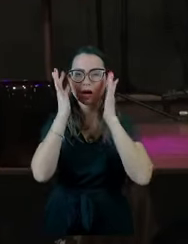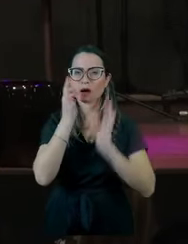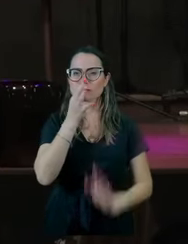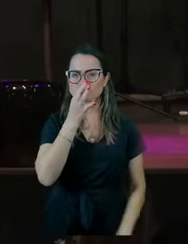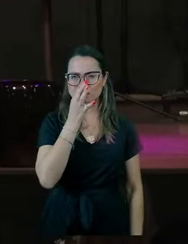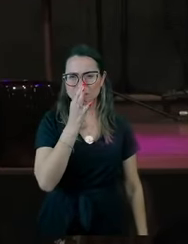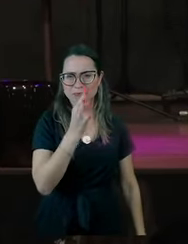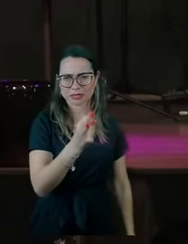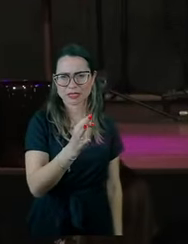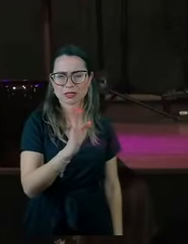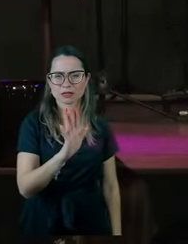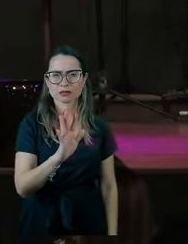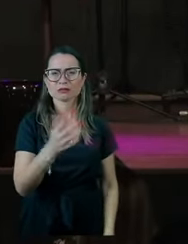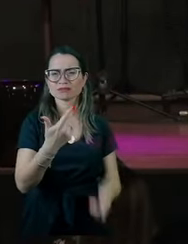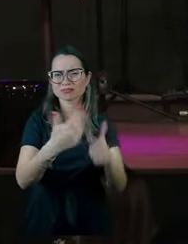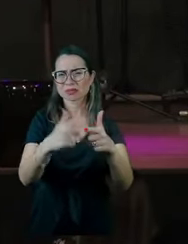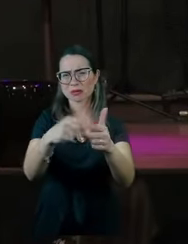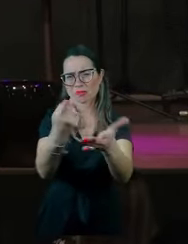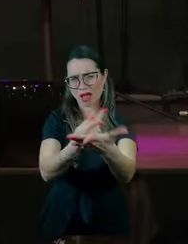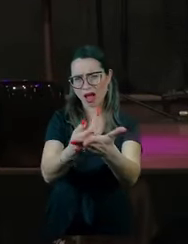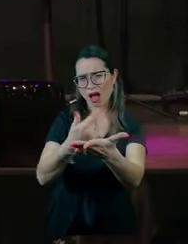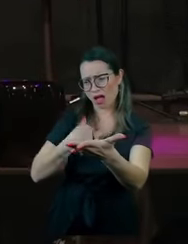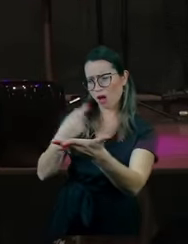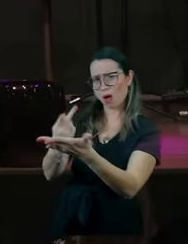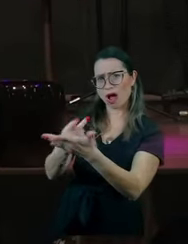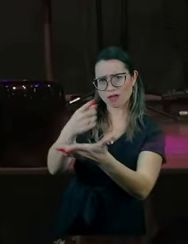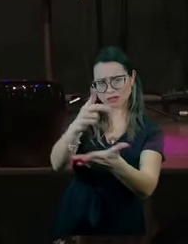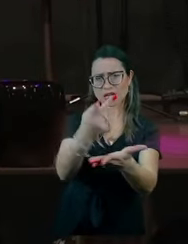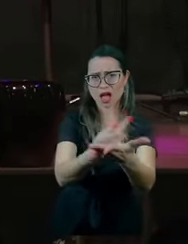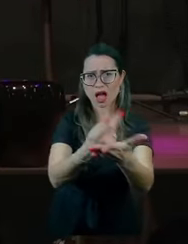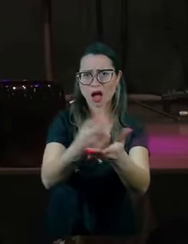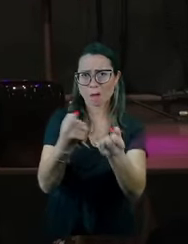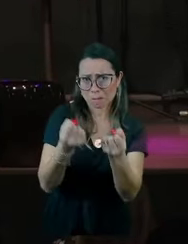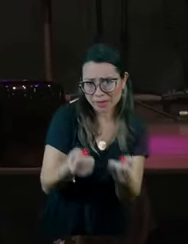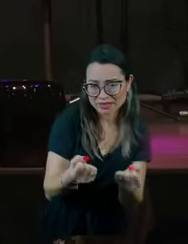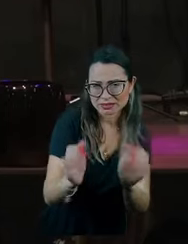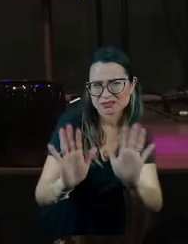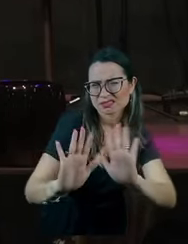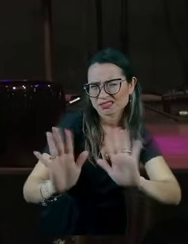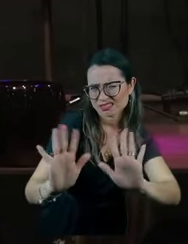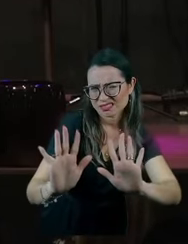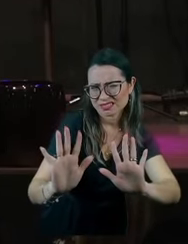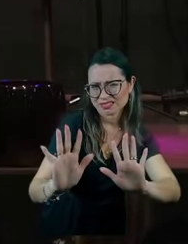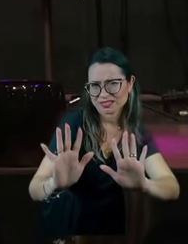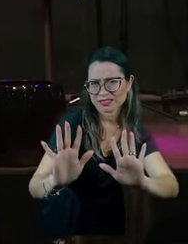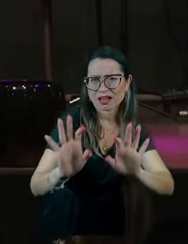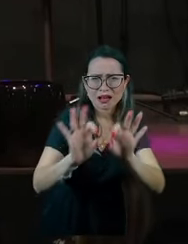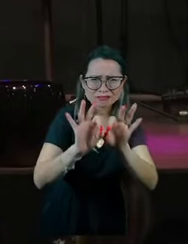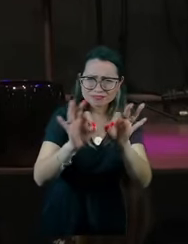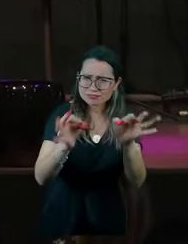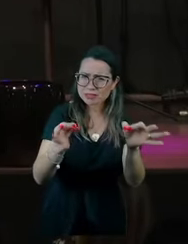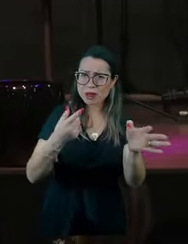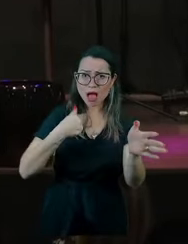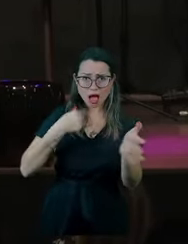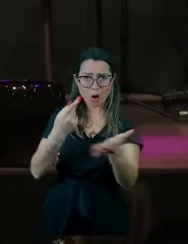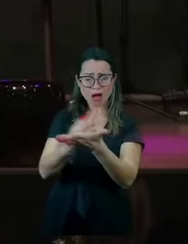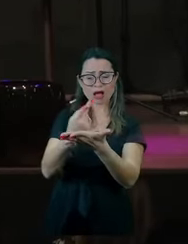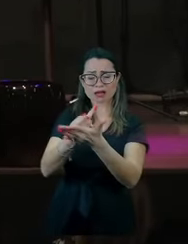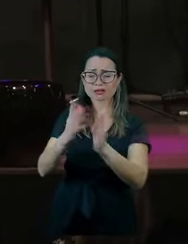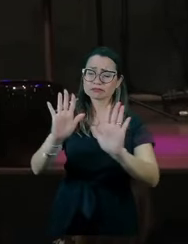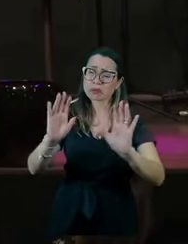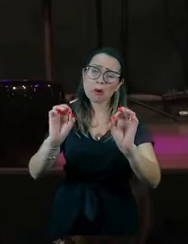não tem problema errar, tá? Você vai errar, eu vou errar, todo mundo vai errar. Tira esse peso aí. Seja simples, ah, errei, se eu errei,